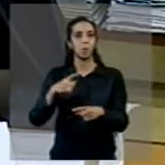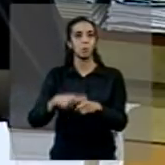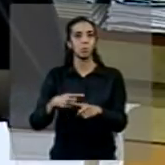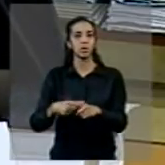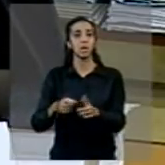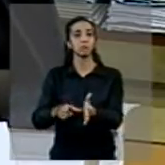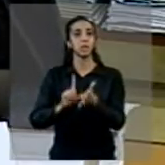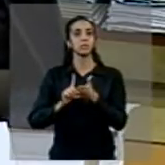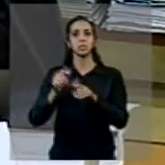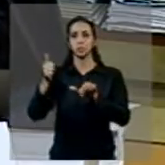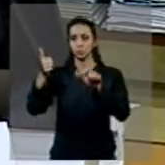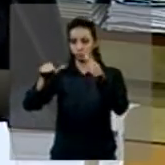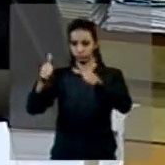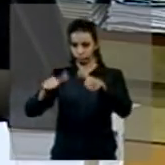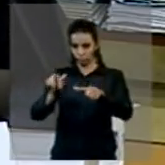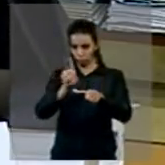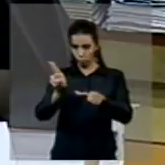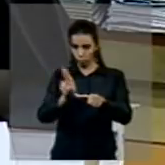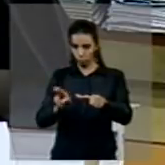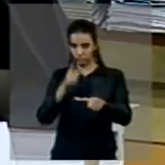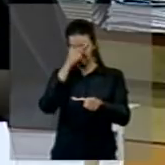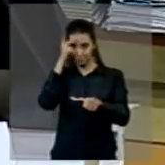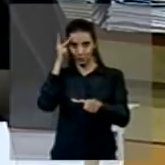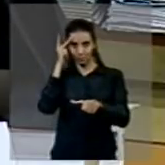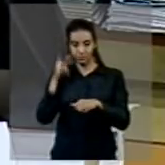do eleitorado.